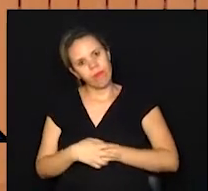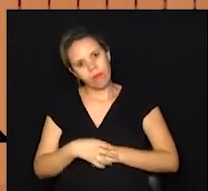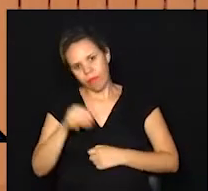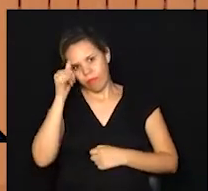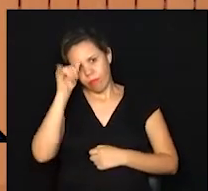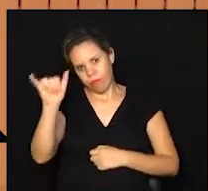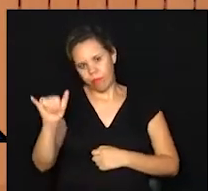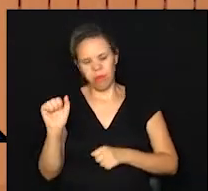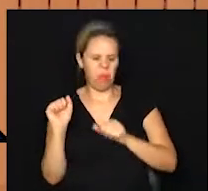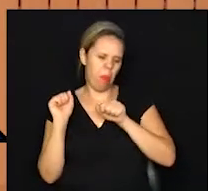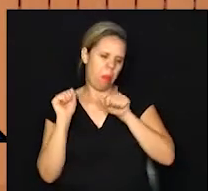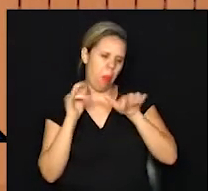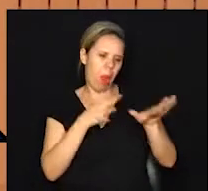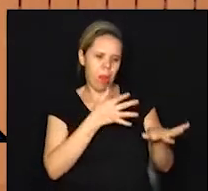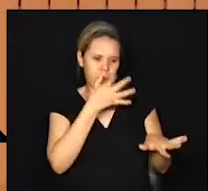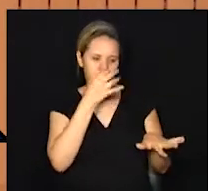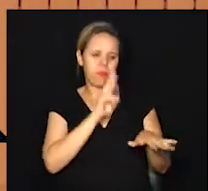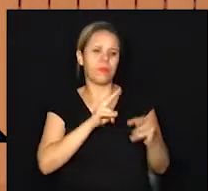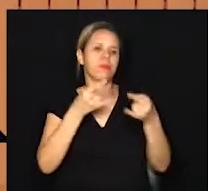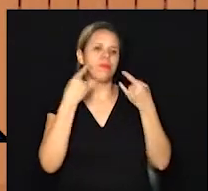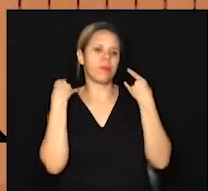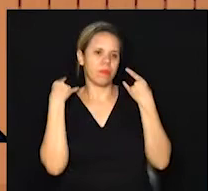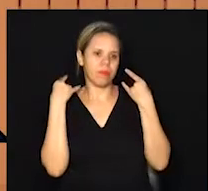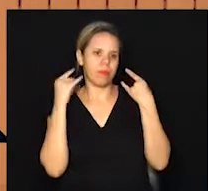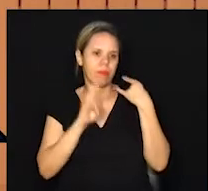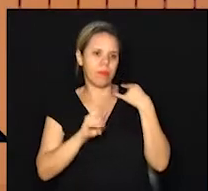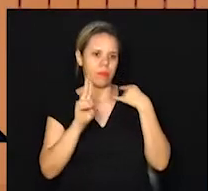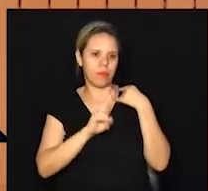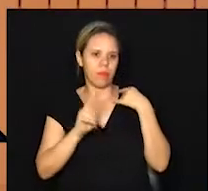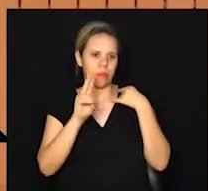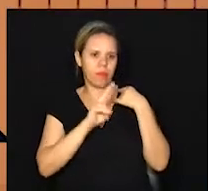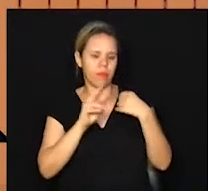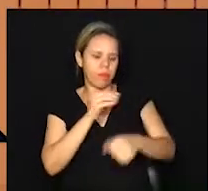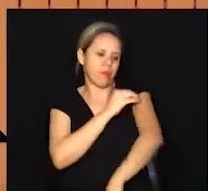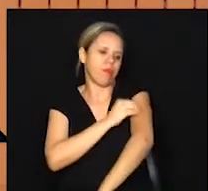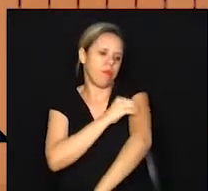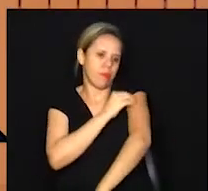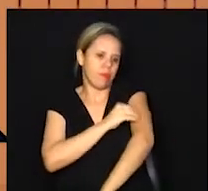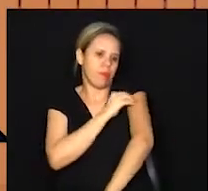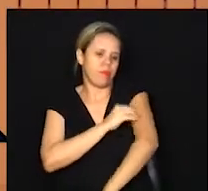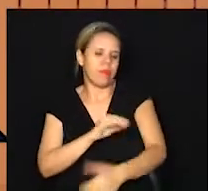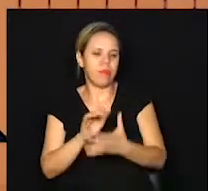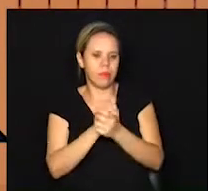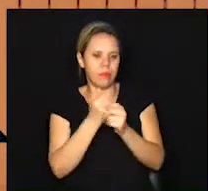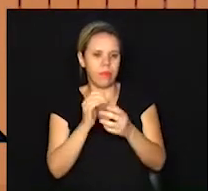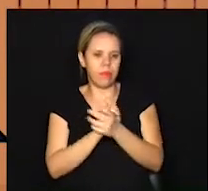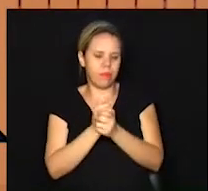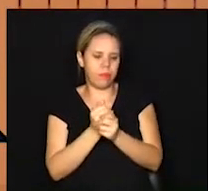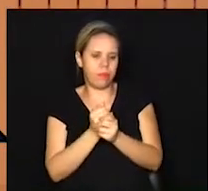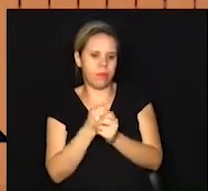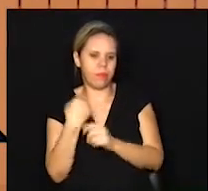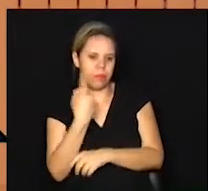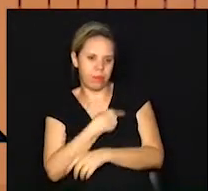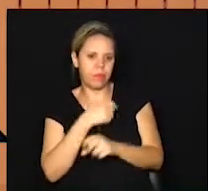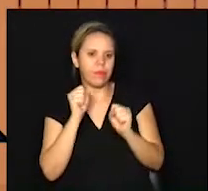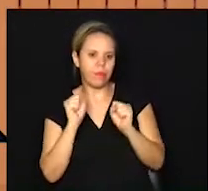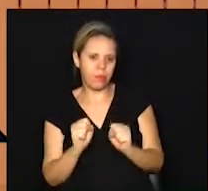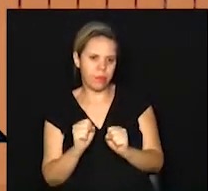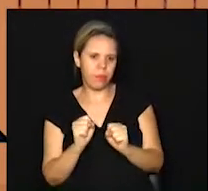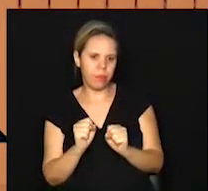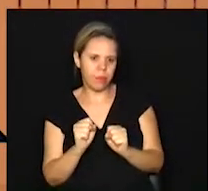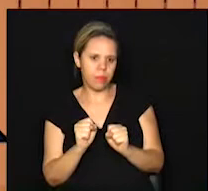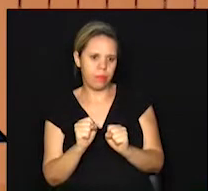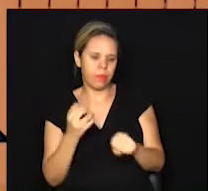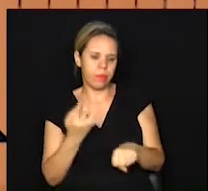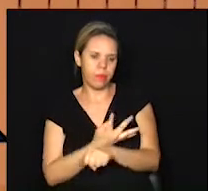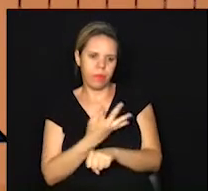evitando aglomeração, usando a máscara, usando o álcool gel, lavando as mãos, para que a gente possa superar